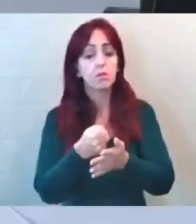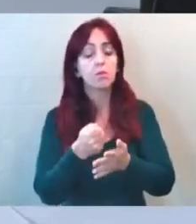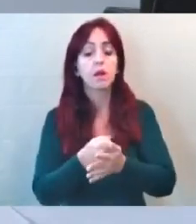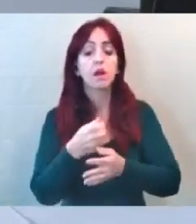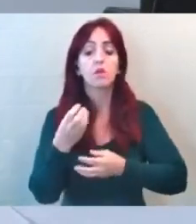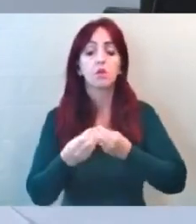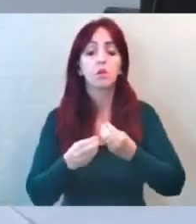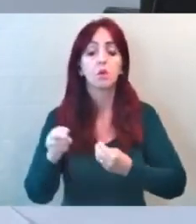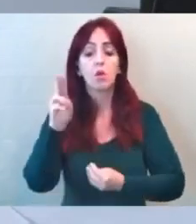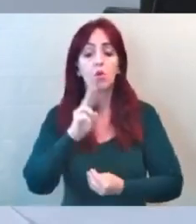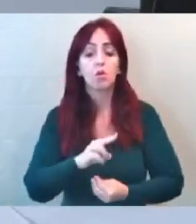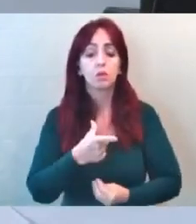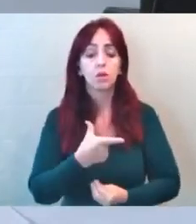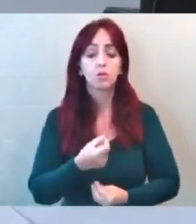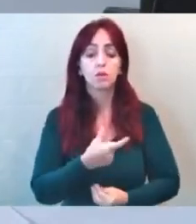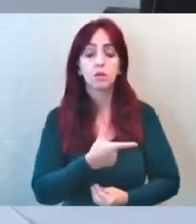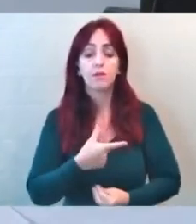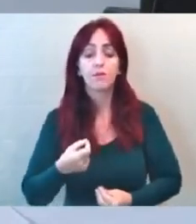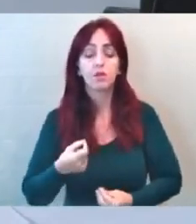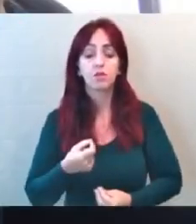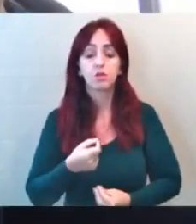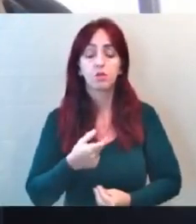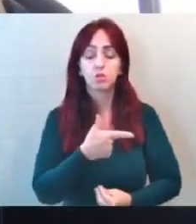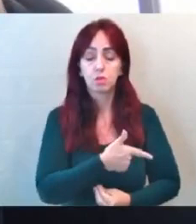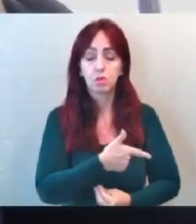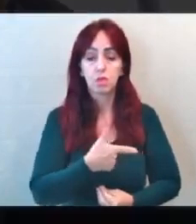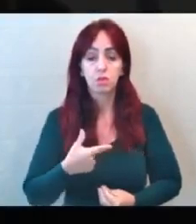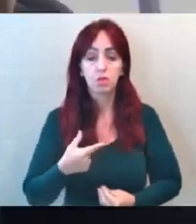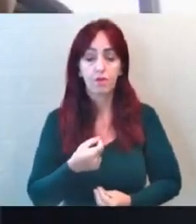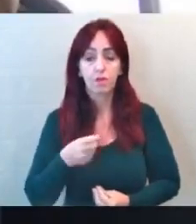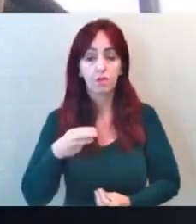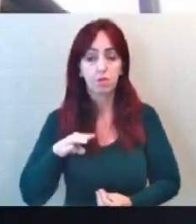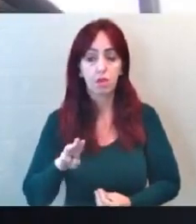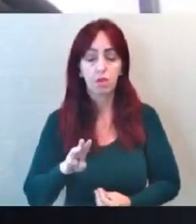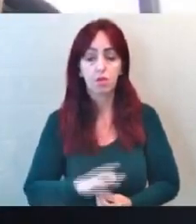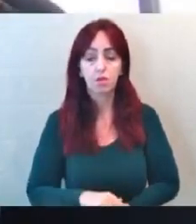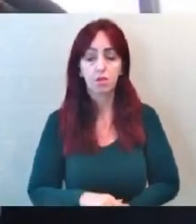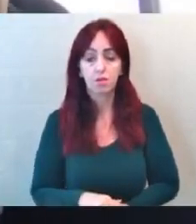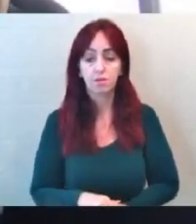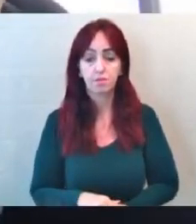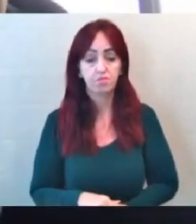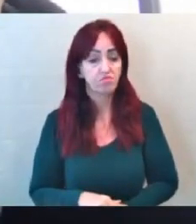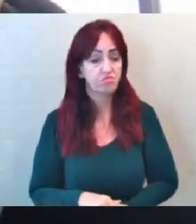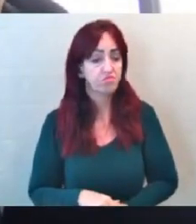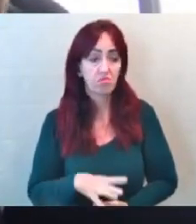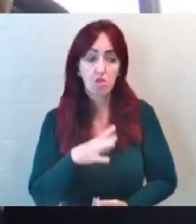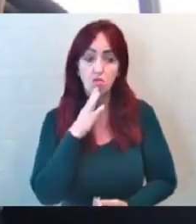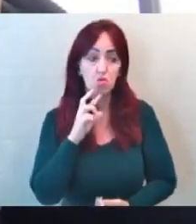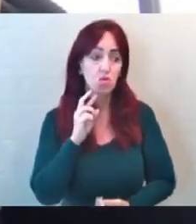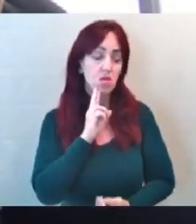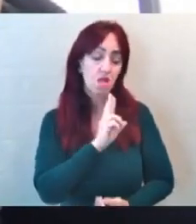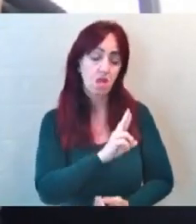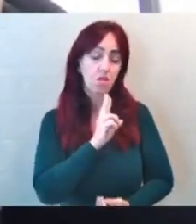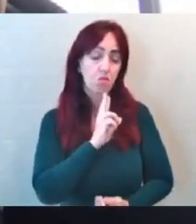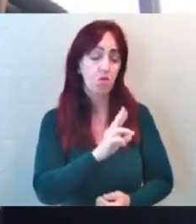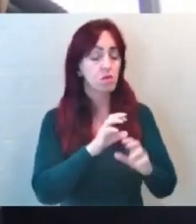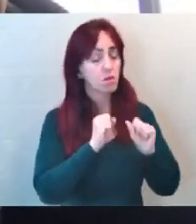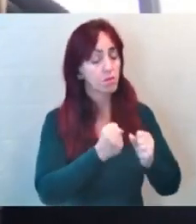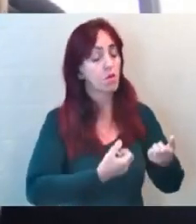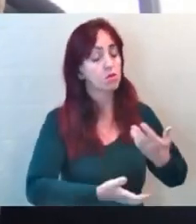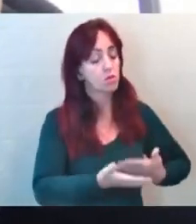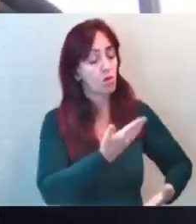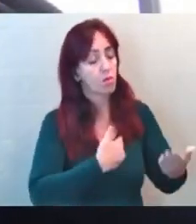A Sumob também não sabe a resposta para essa pergunta? Vereadora, eu desconheço essa resposta. Se a senhora puder compartilhar